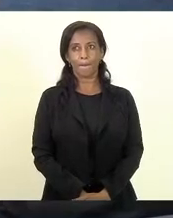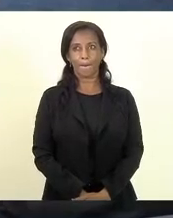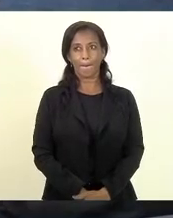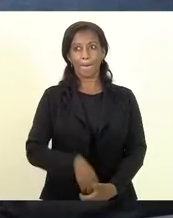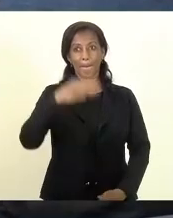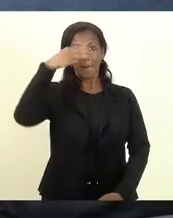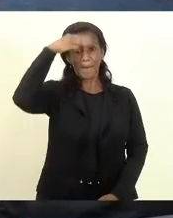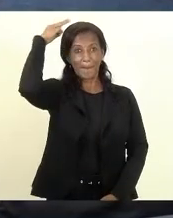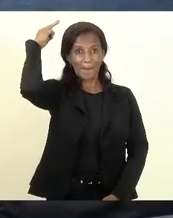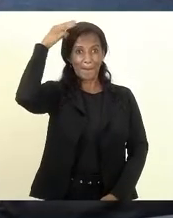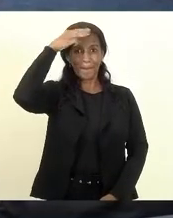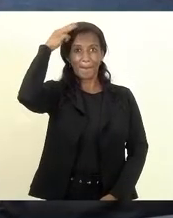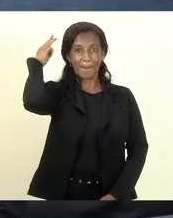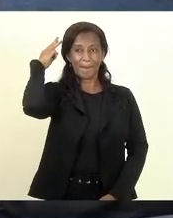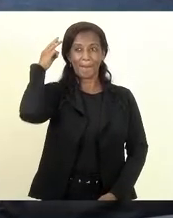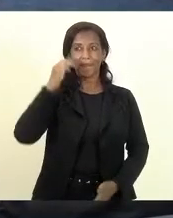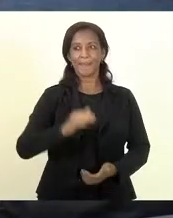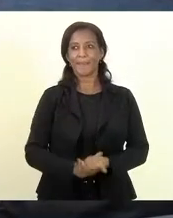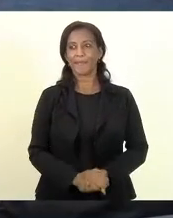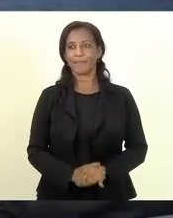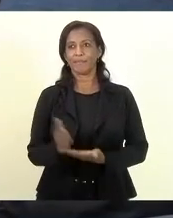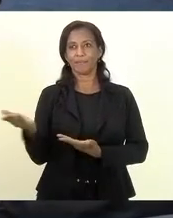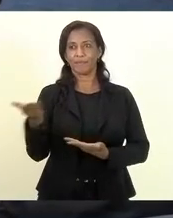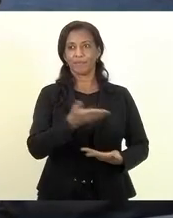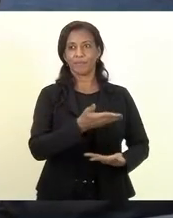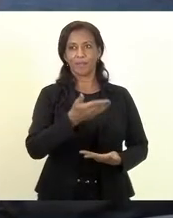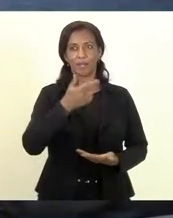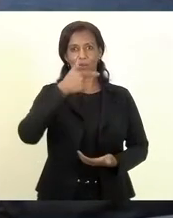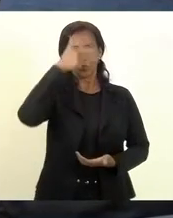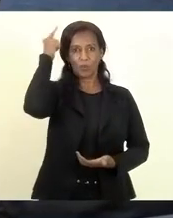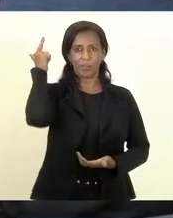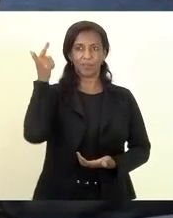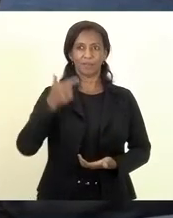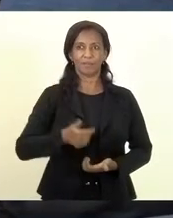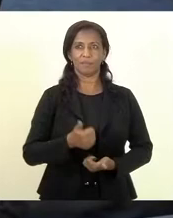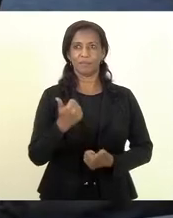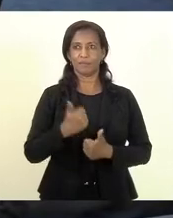Márcio Pacheco. Deputado Luiz Paulo.